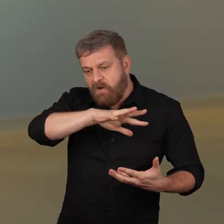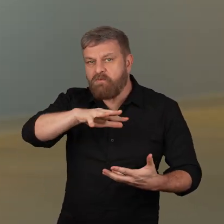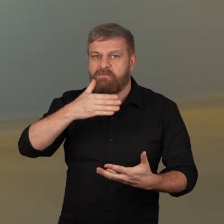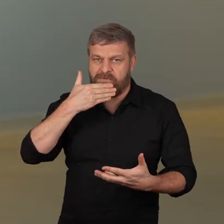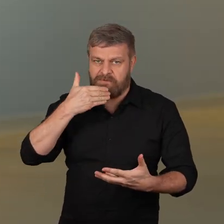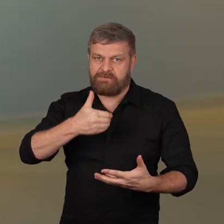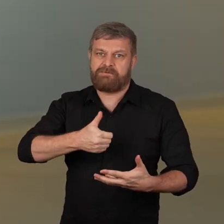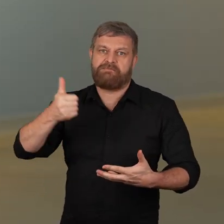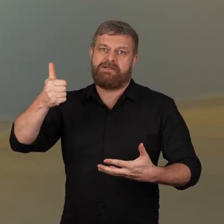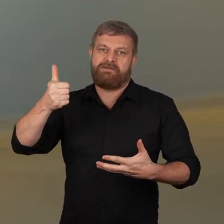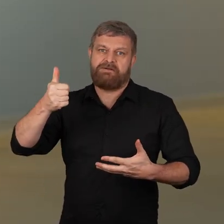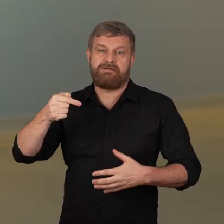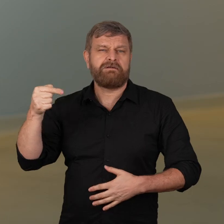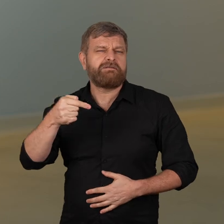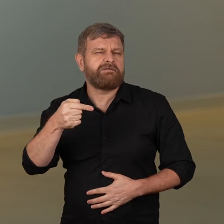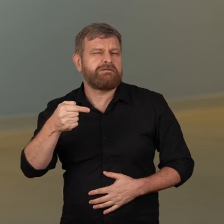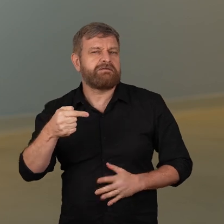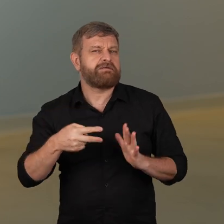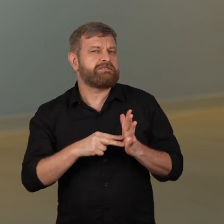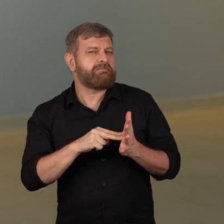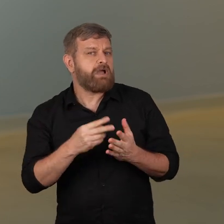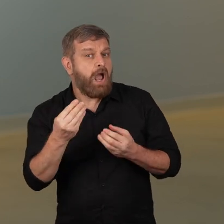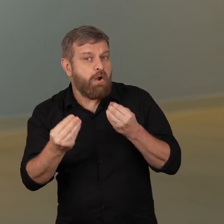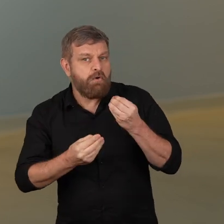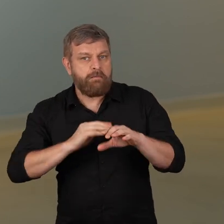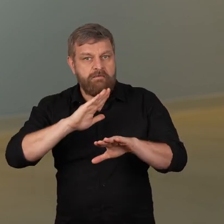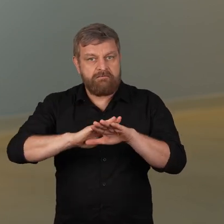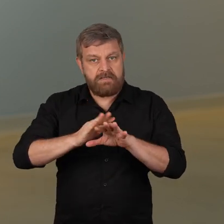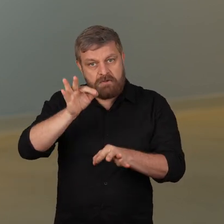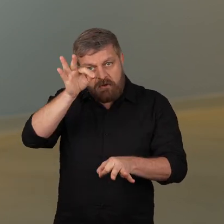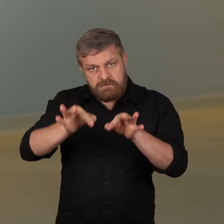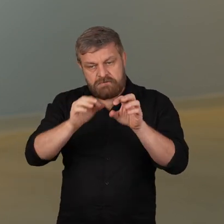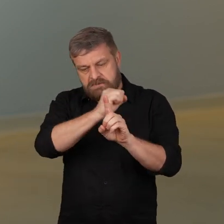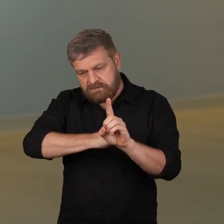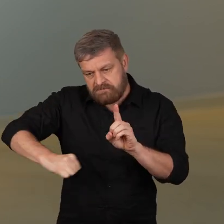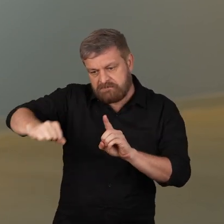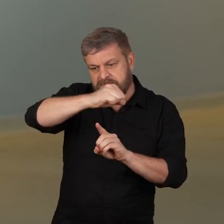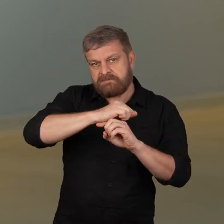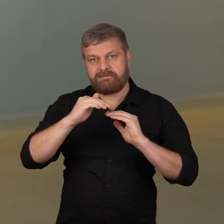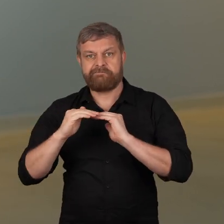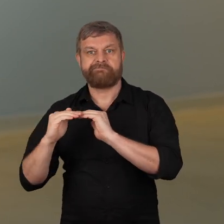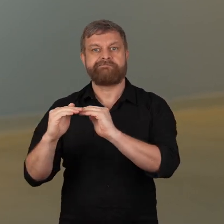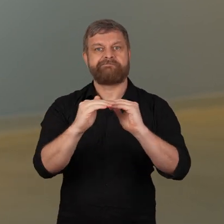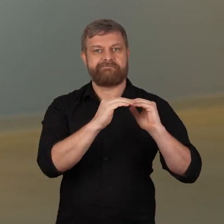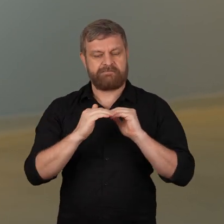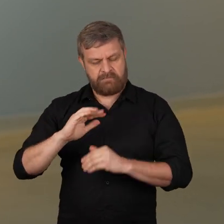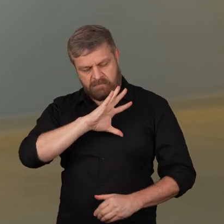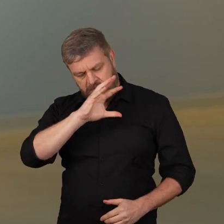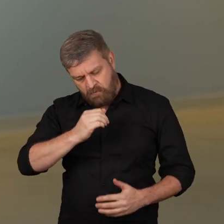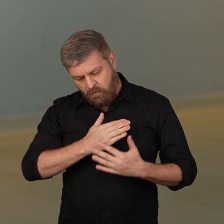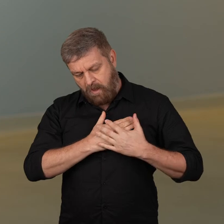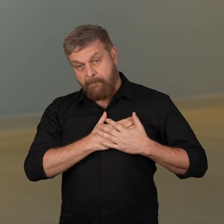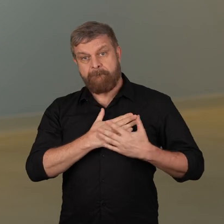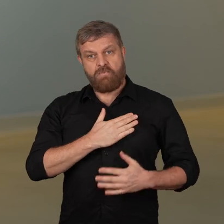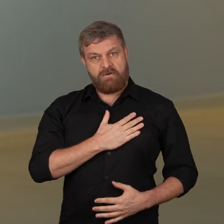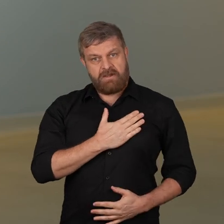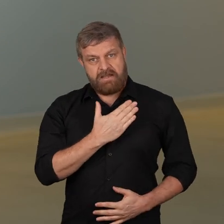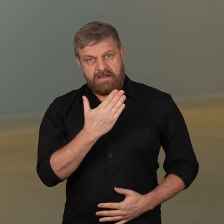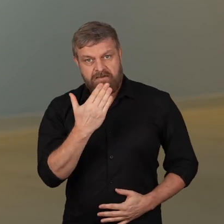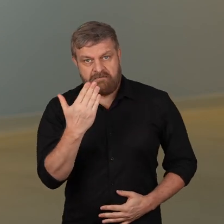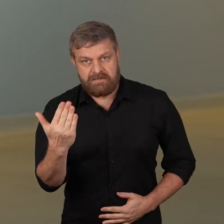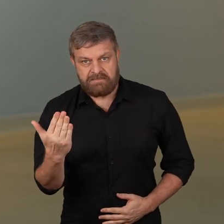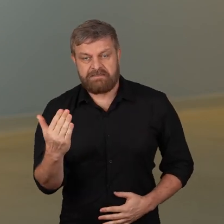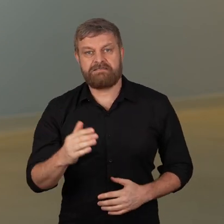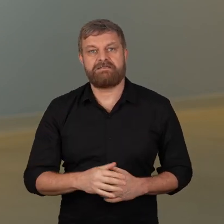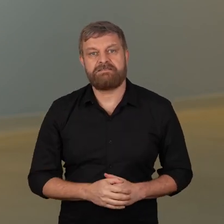melhor. E um mundo melhor é feito com mais justiça social, com mais amor, com fraternidade, que